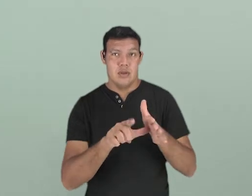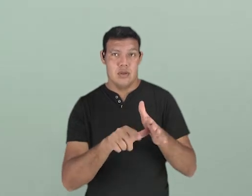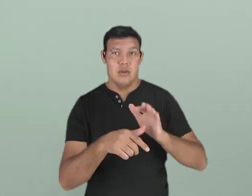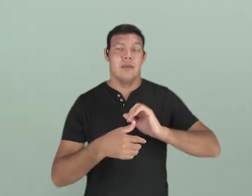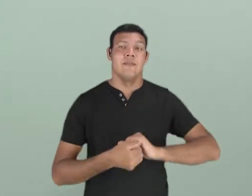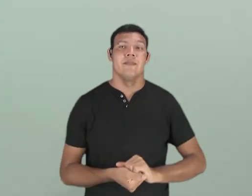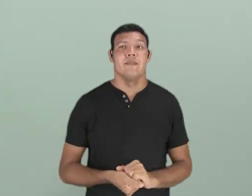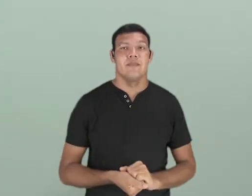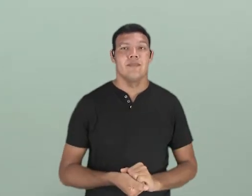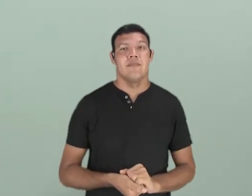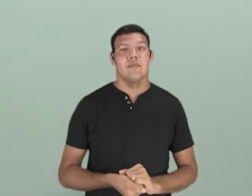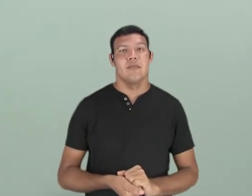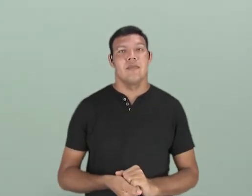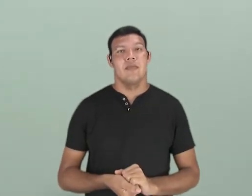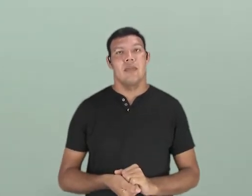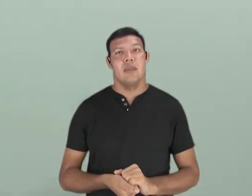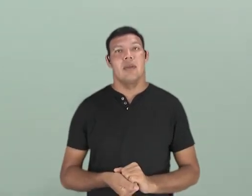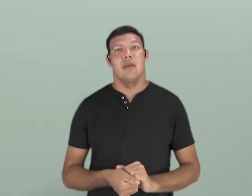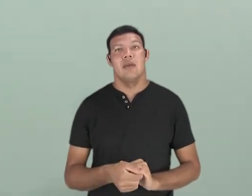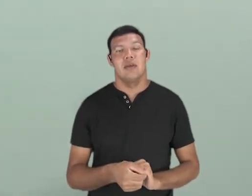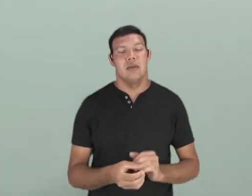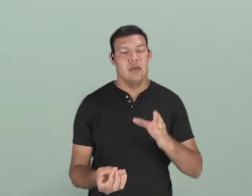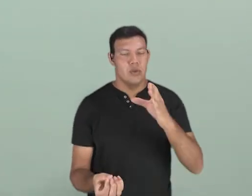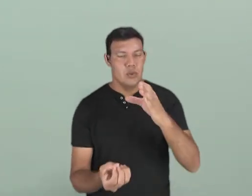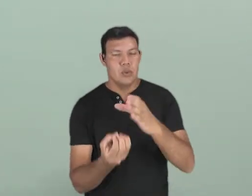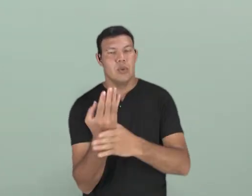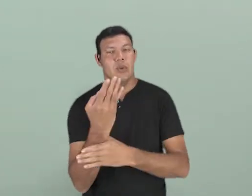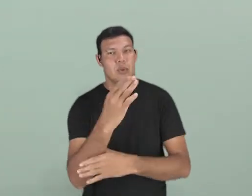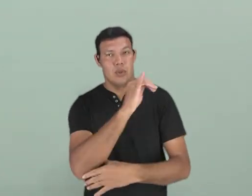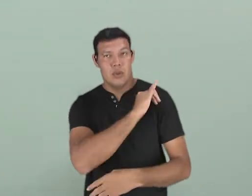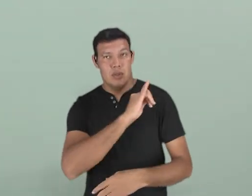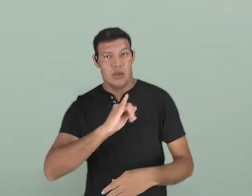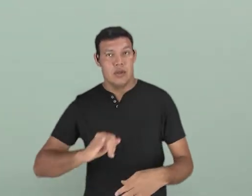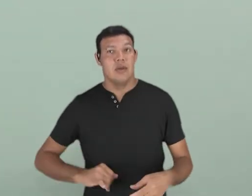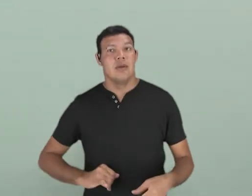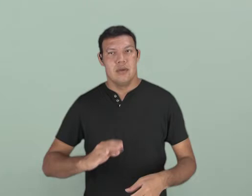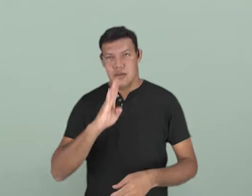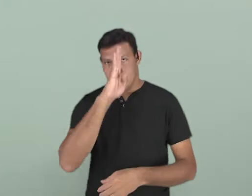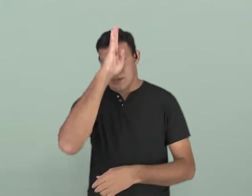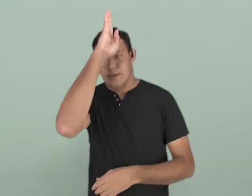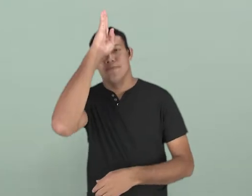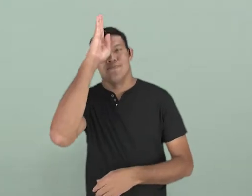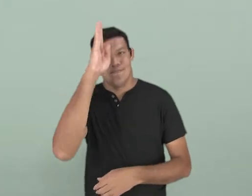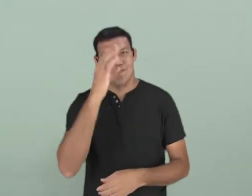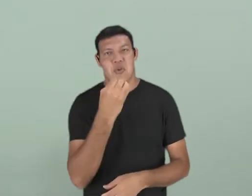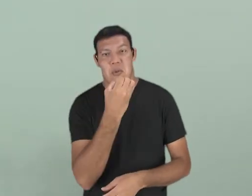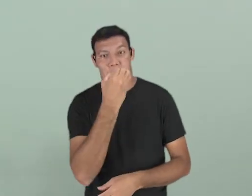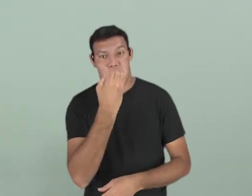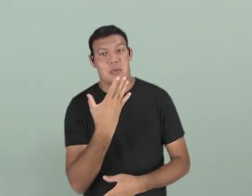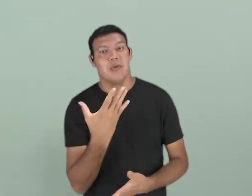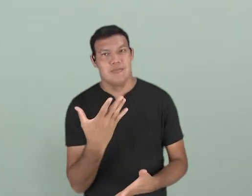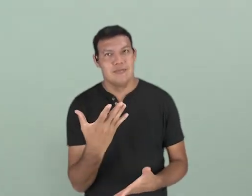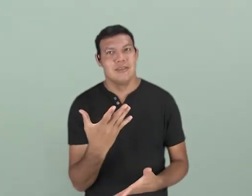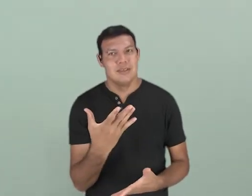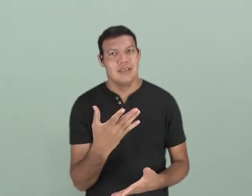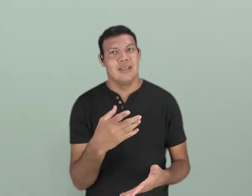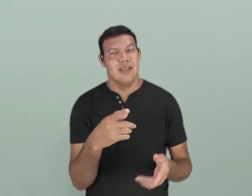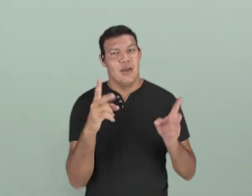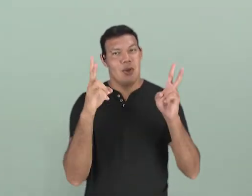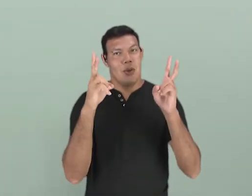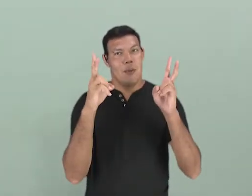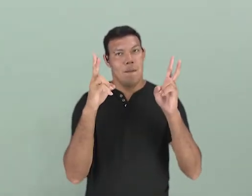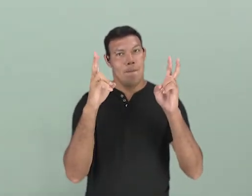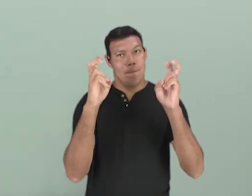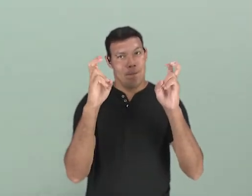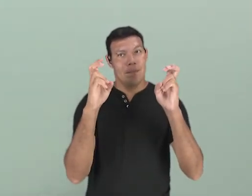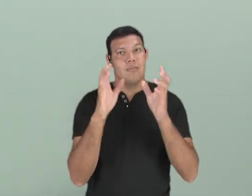Então, essa divisão surgiu lá no Império Romano, mas funcionou bem para a questão dos fusos horários, porque é também uma consequência